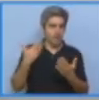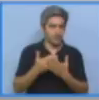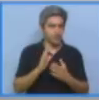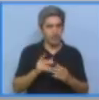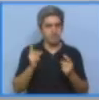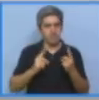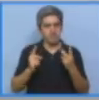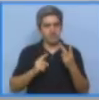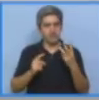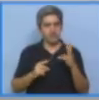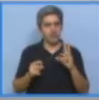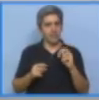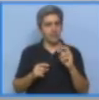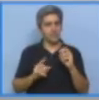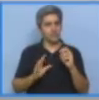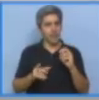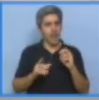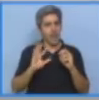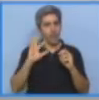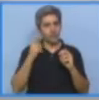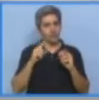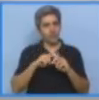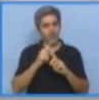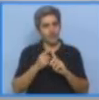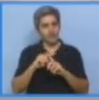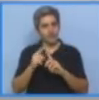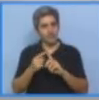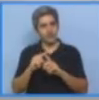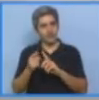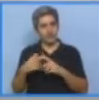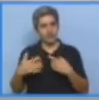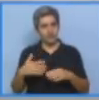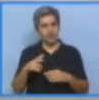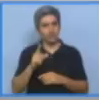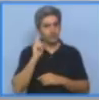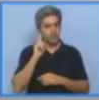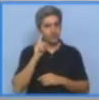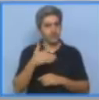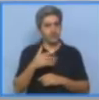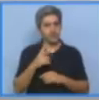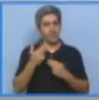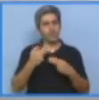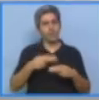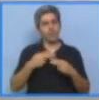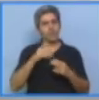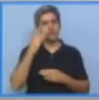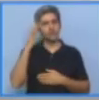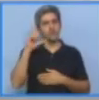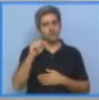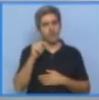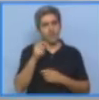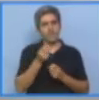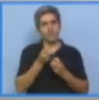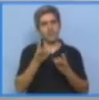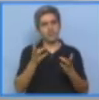vai na 13ª edição, e é uma relevância que com consequências além fronteiras, não é? Porque de